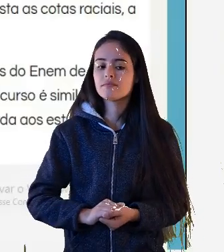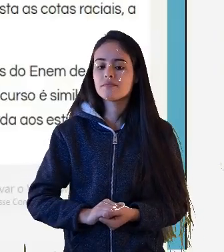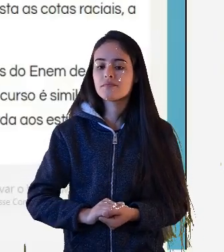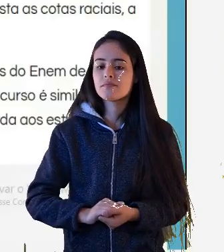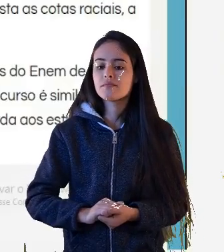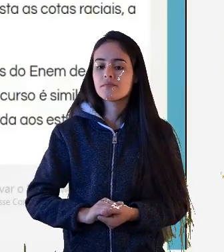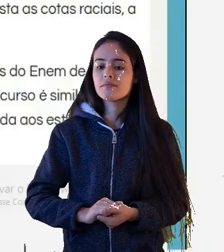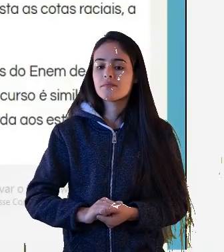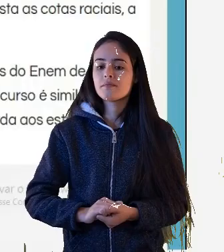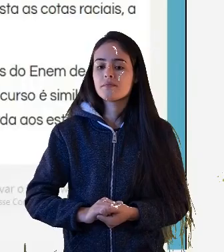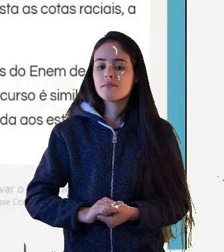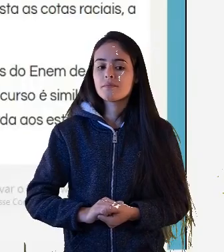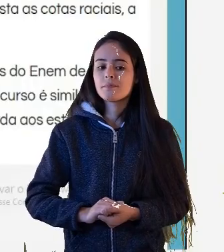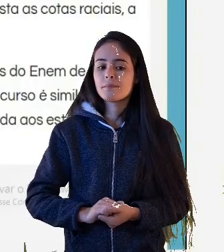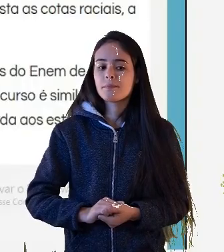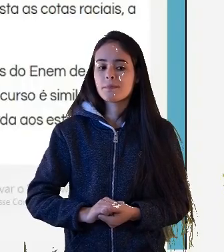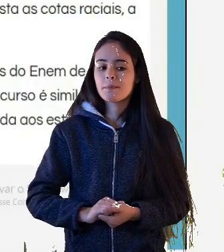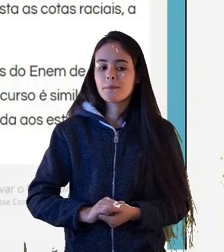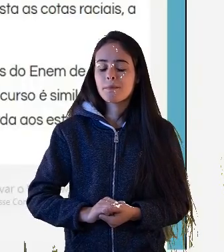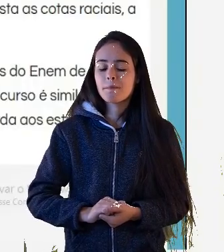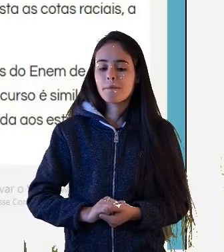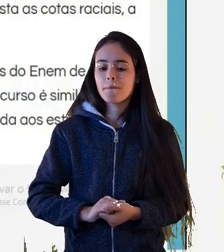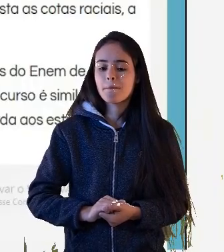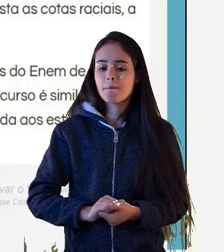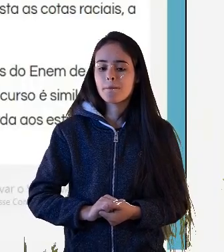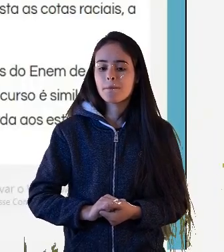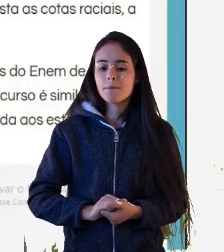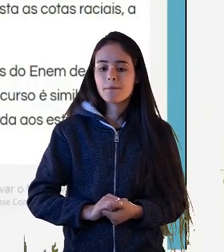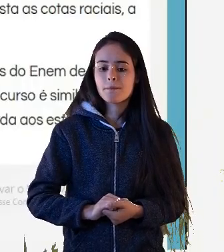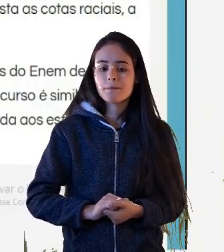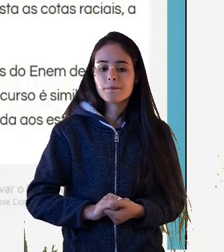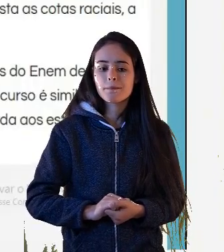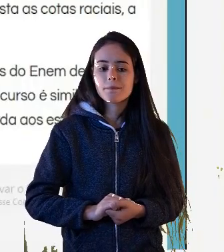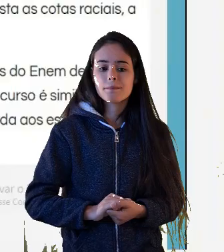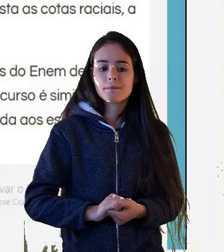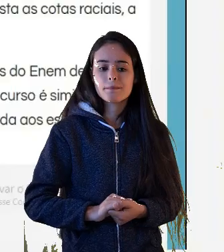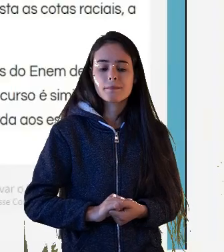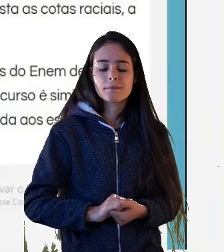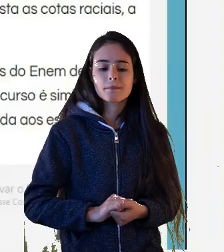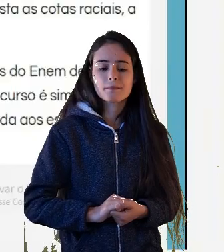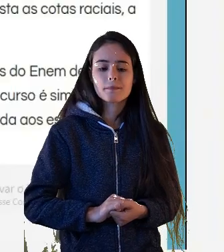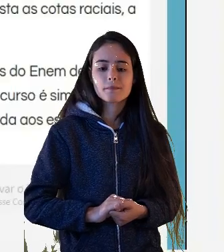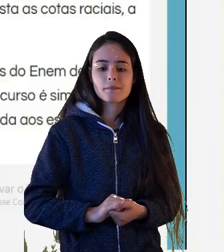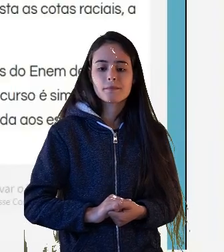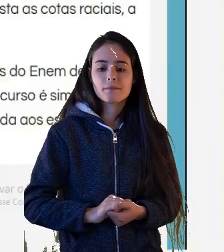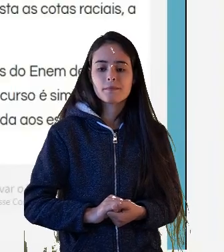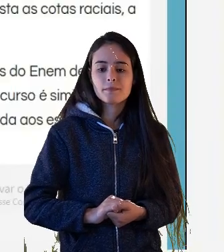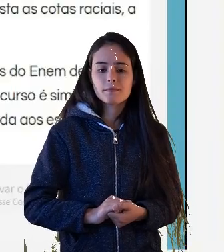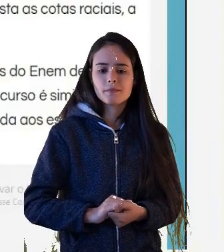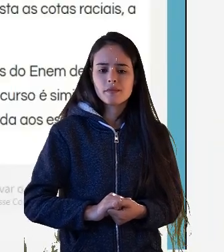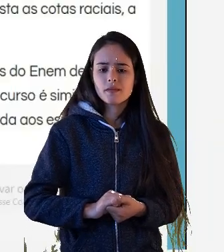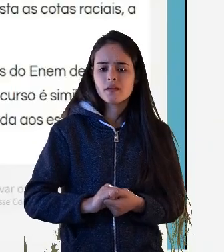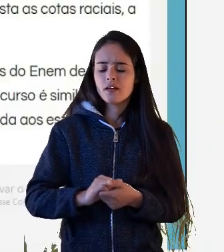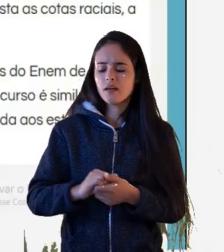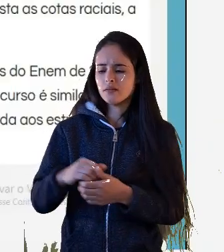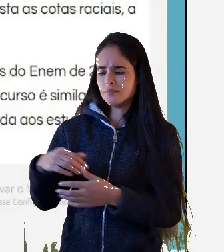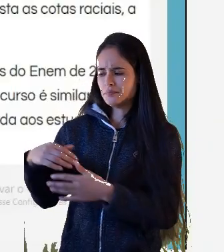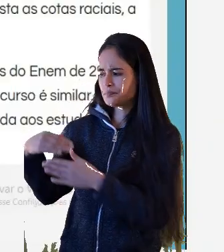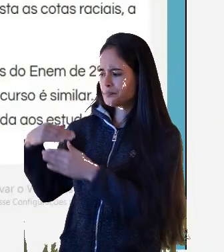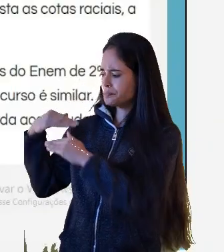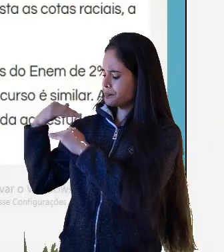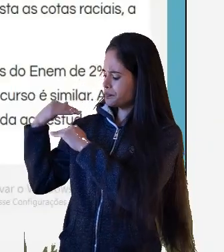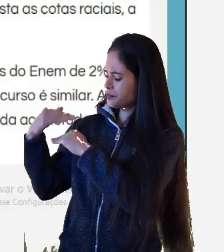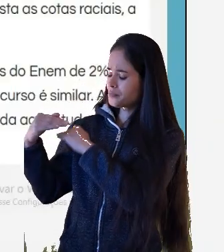Então, falácia, né? Tanto que as políticas de cotas continuam, né? Se tivesse acabado, se tivesse diminuído a qualidade